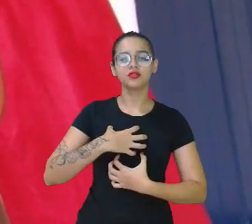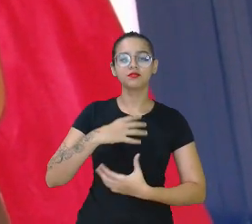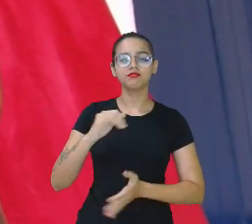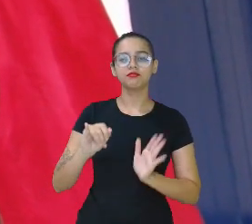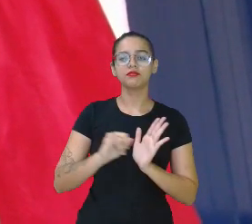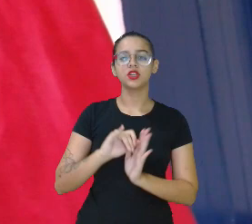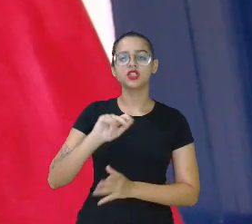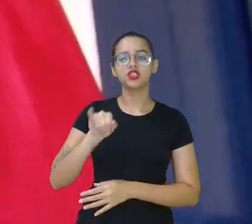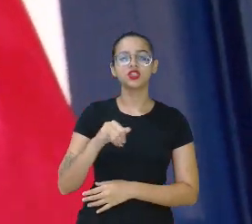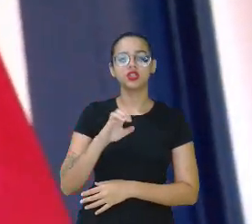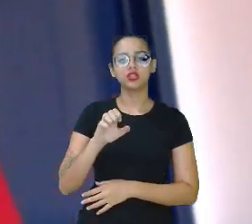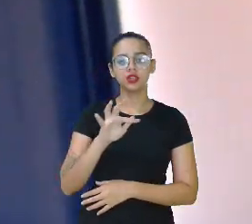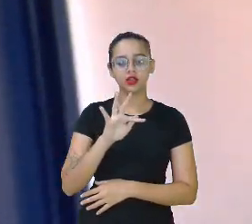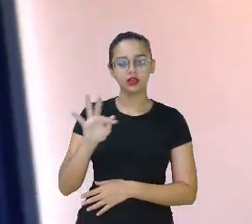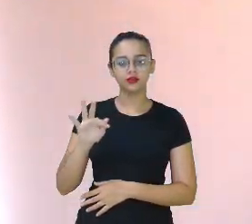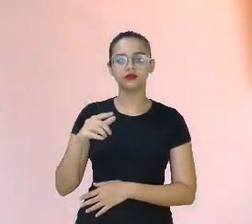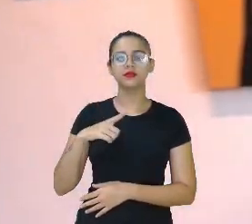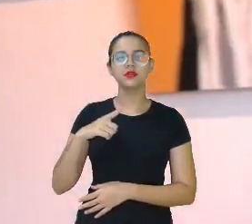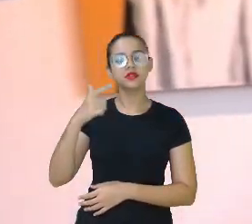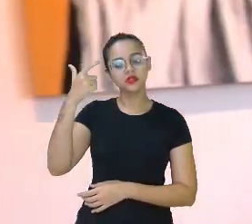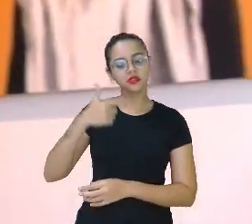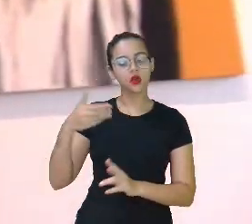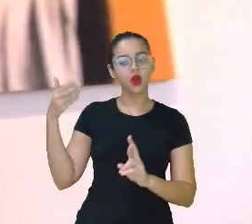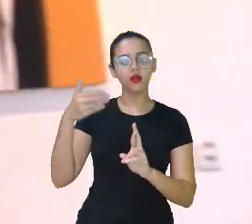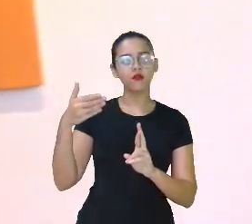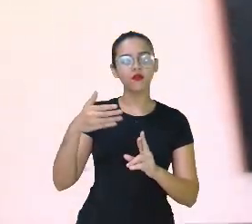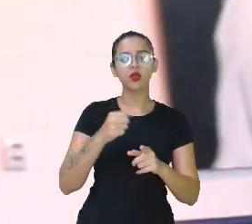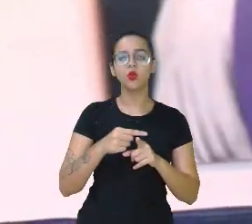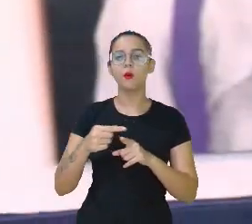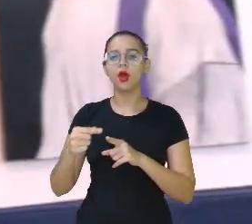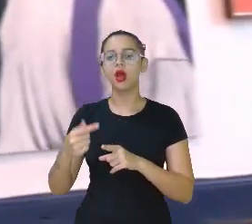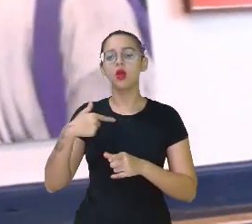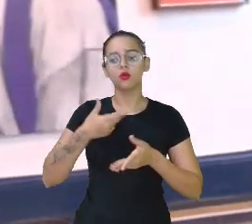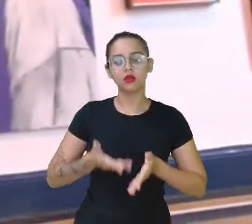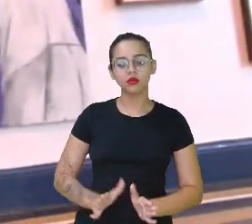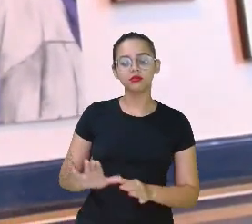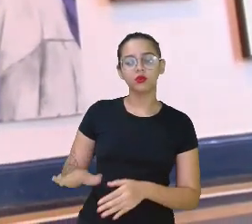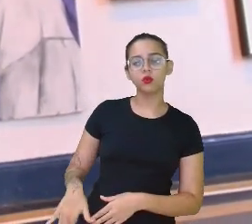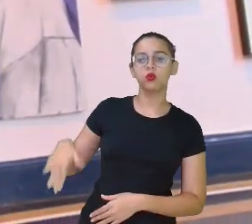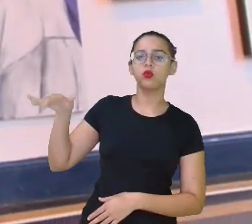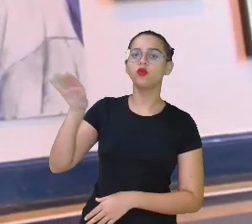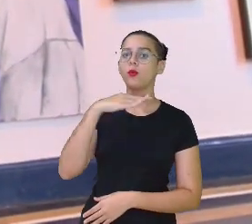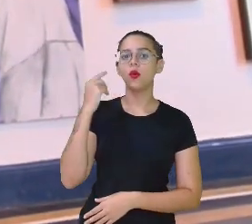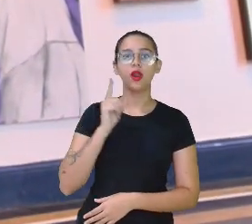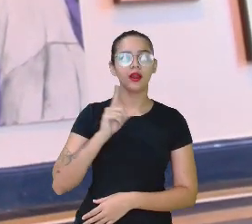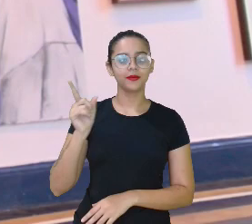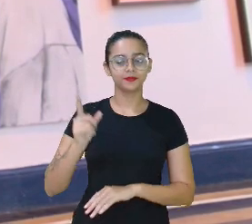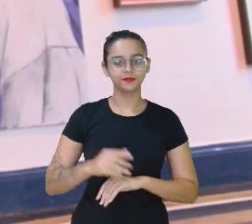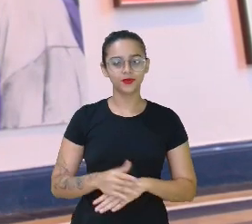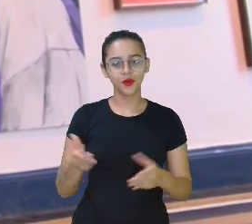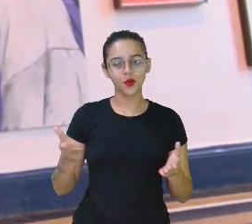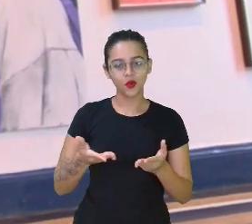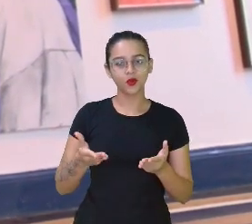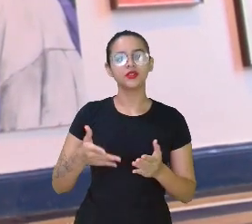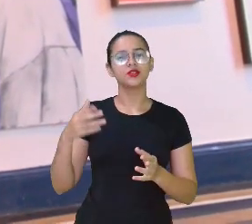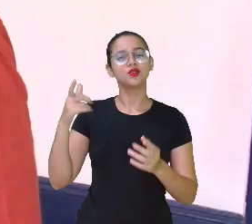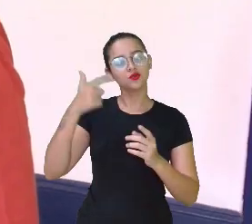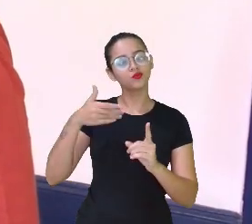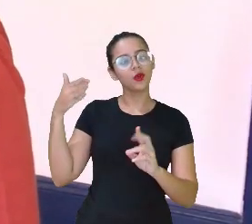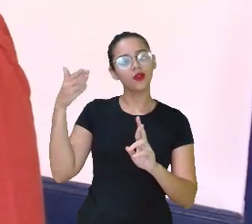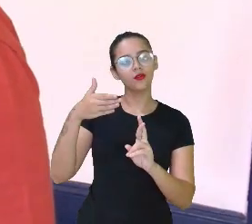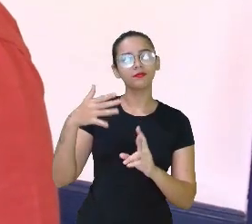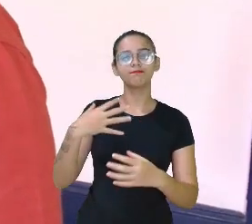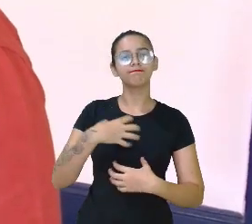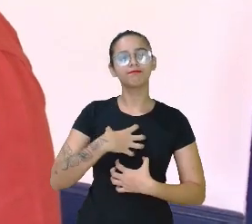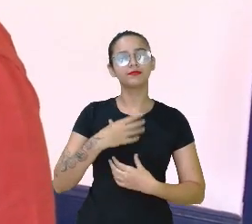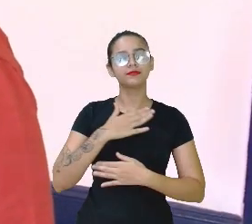ser grande aqui e ser uma referência no bairro onde eu nasci, me criei e vou morrer lá. E hoje eu já sou uma grande referência, então isso para mim é